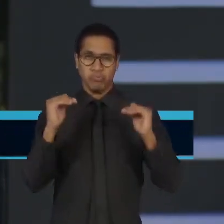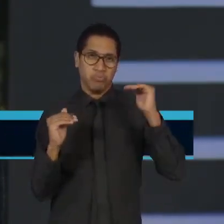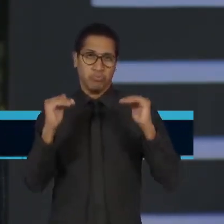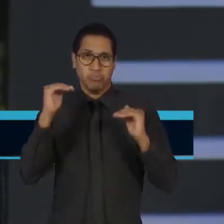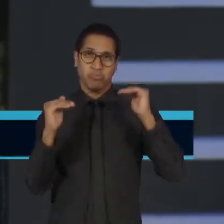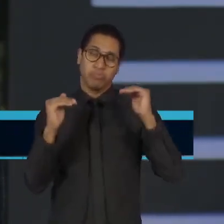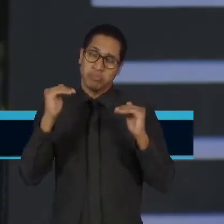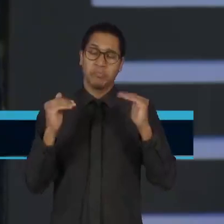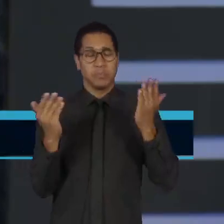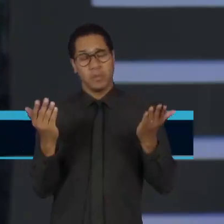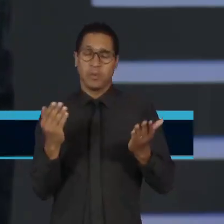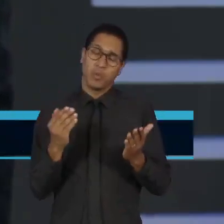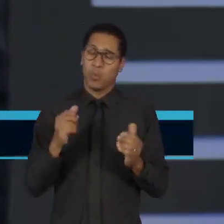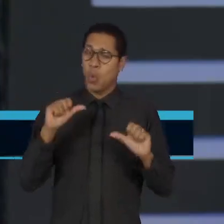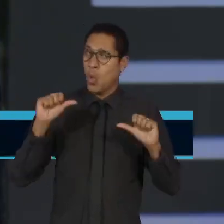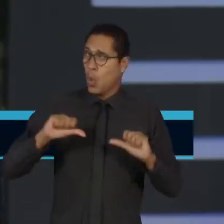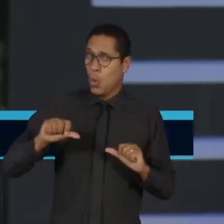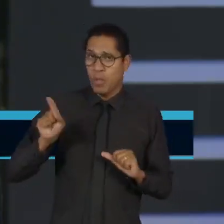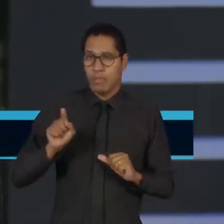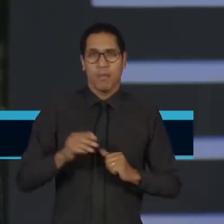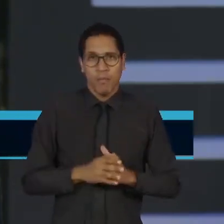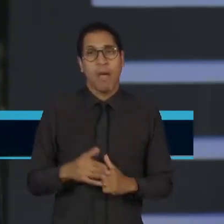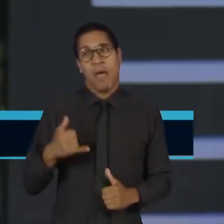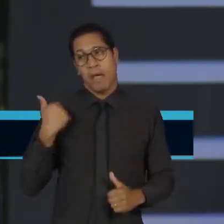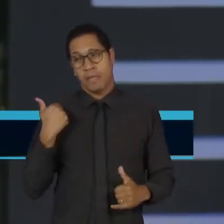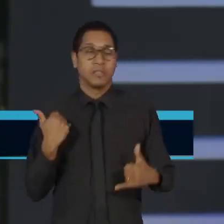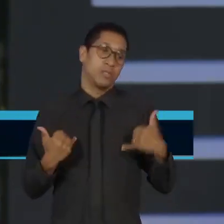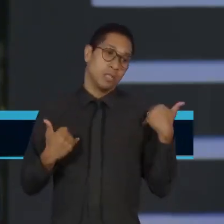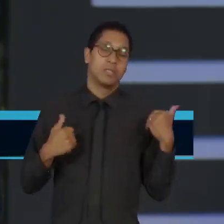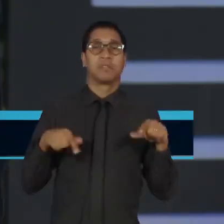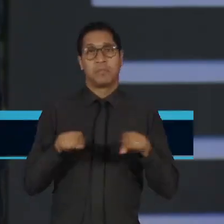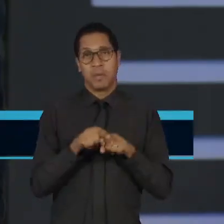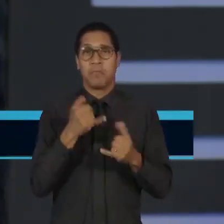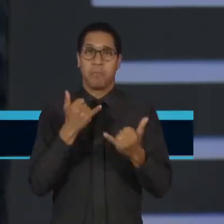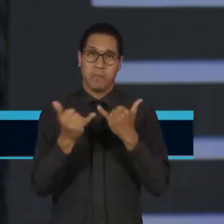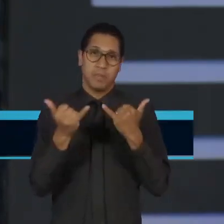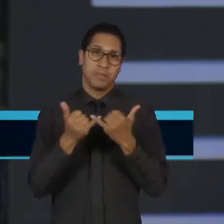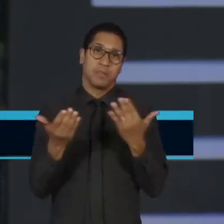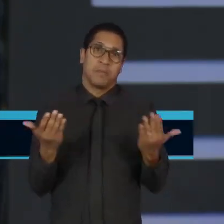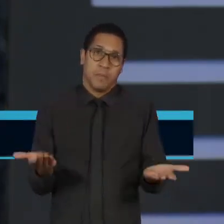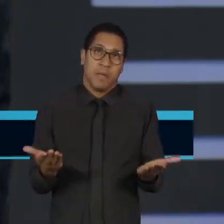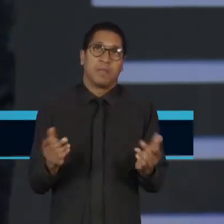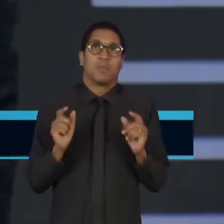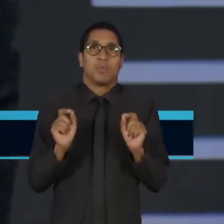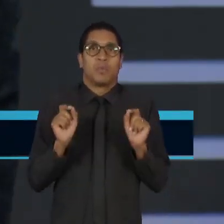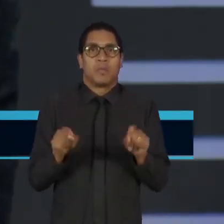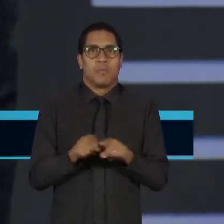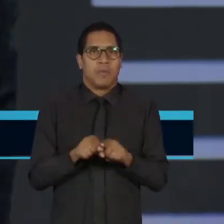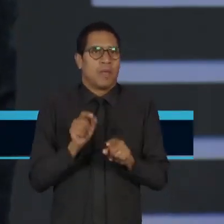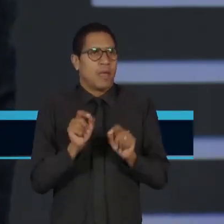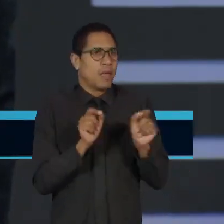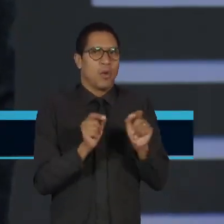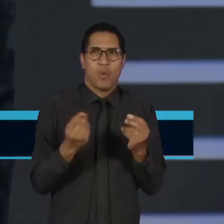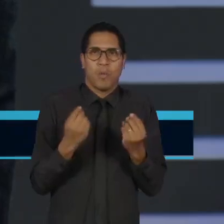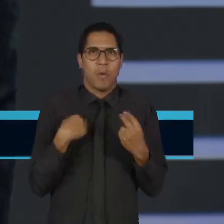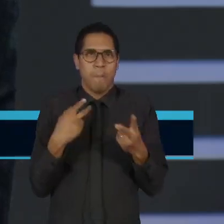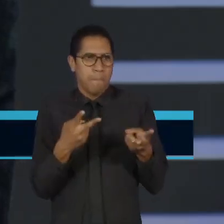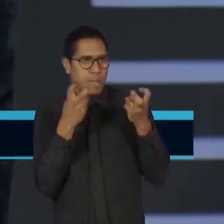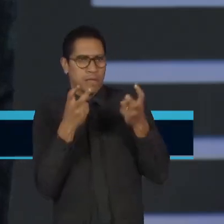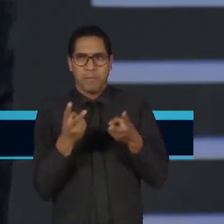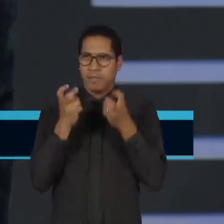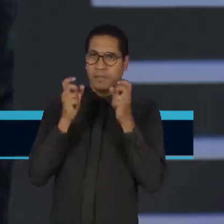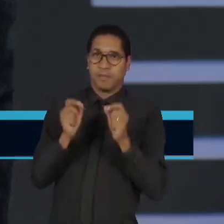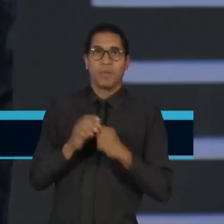né? A idade dos dois também está próxima, mas o que importa é a percepção. E tem um